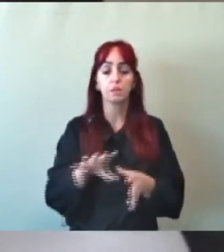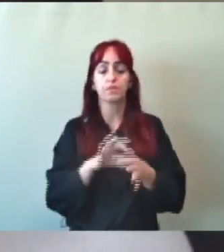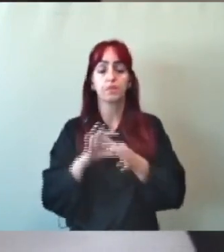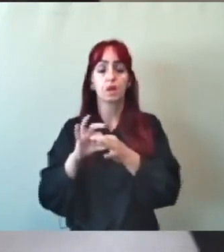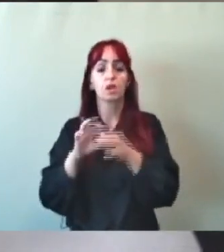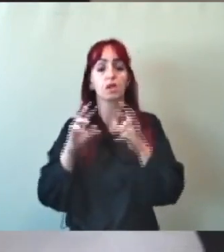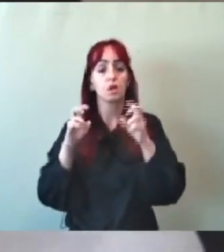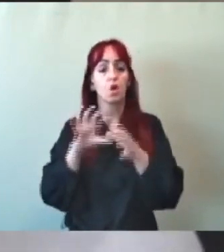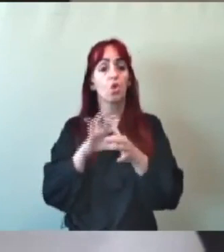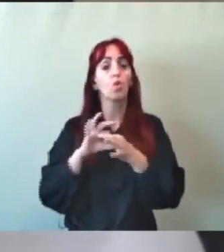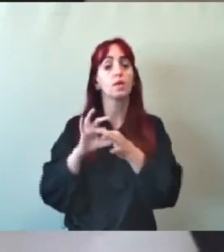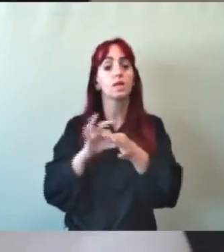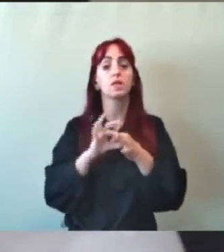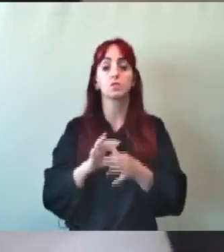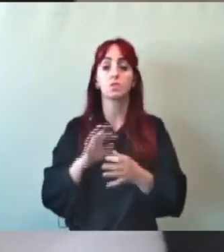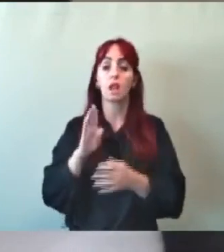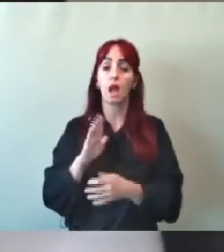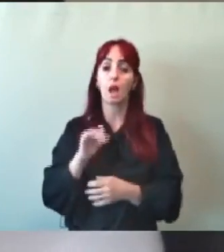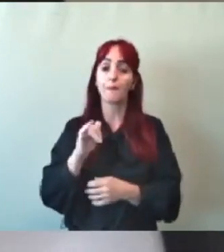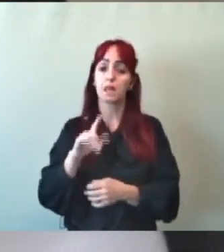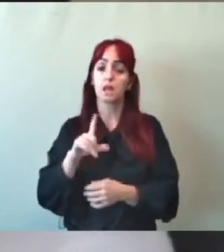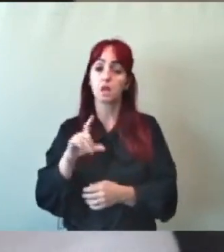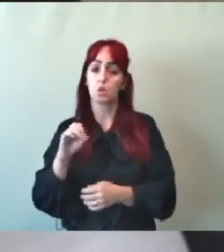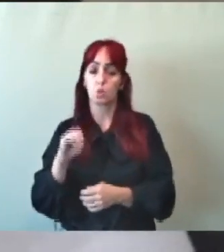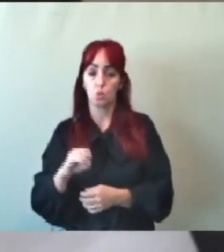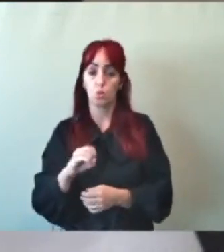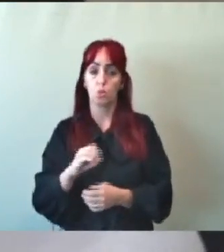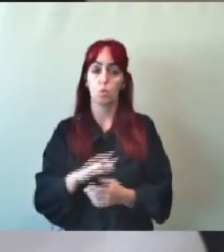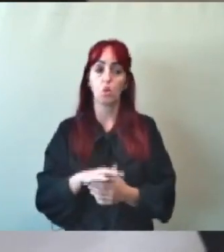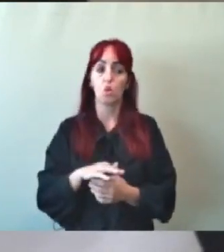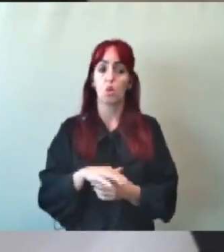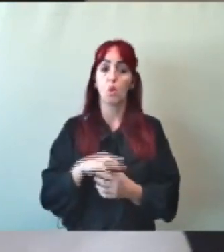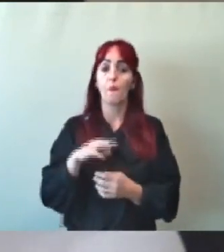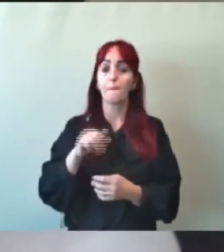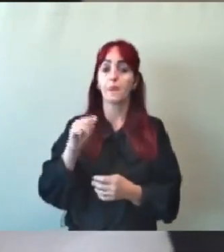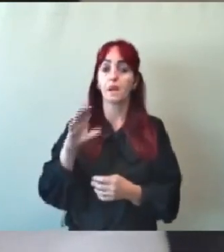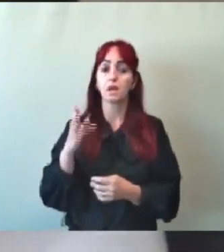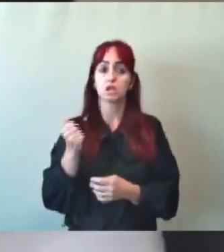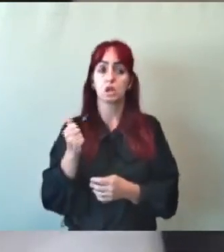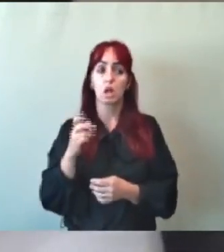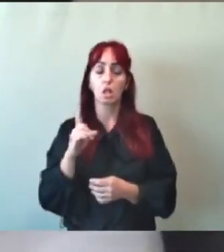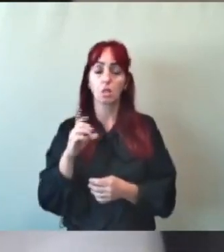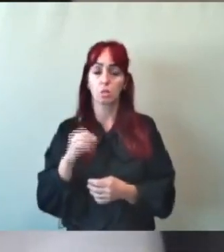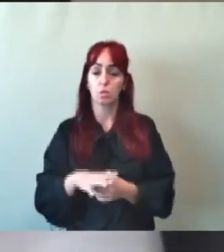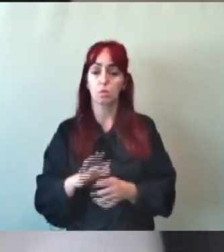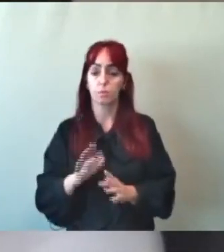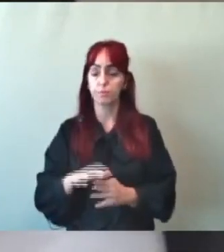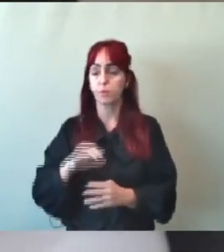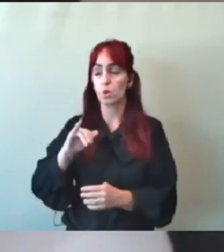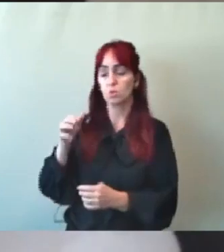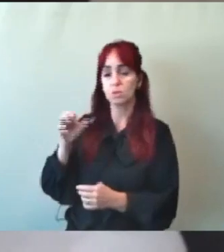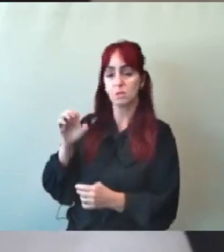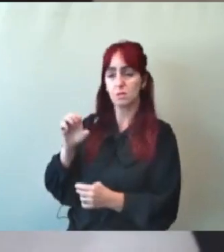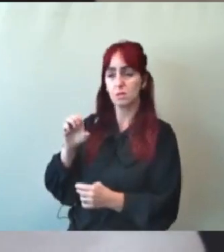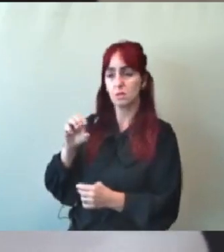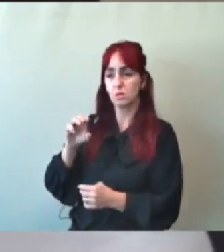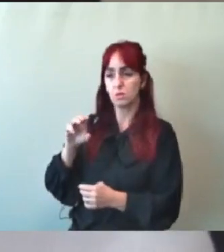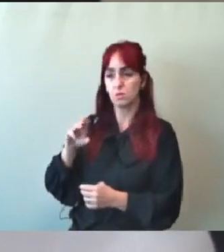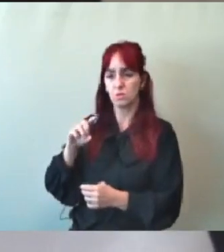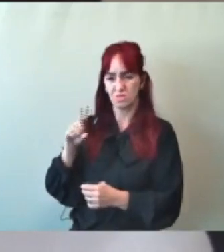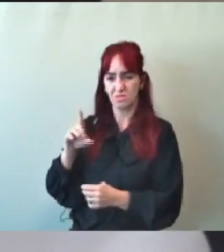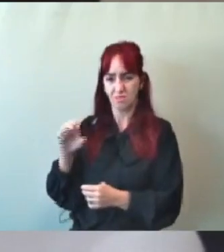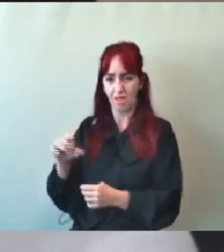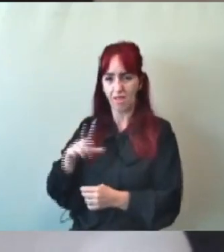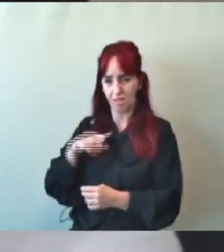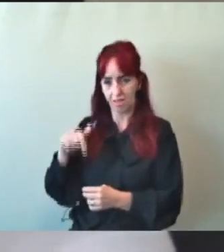Machado. O Zé, a gente hoje tem o prazer de estar aqui do nosso lado, ficou faltando também